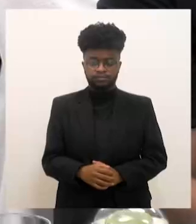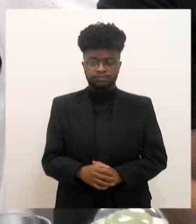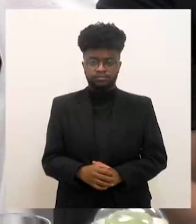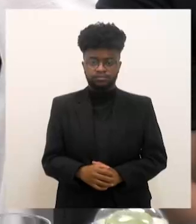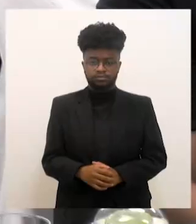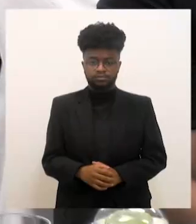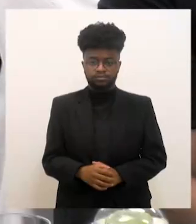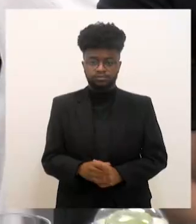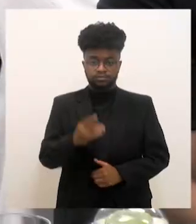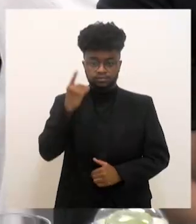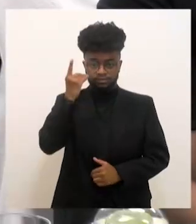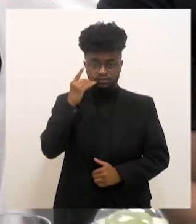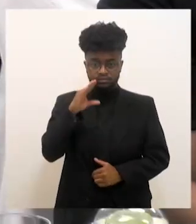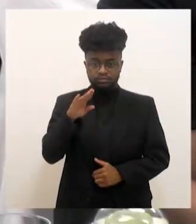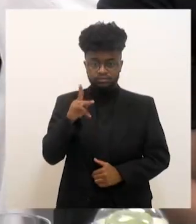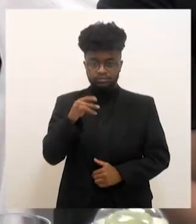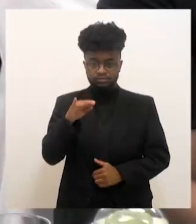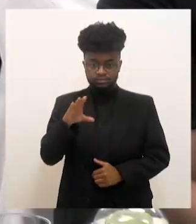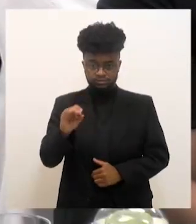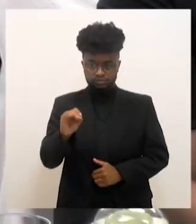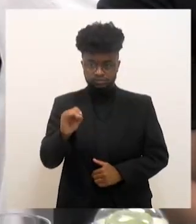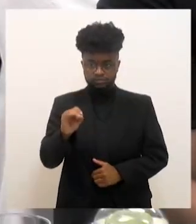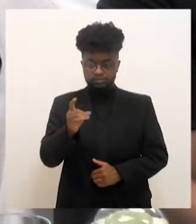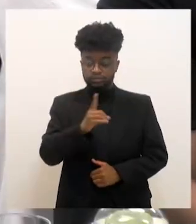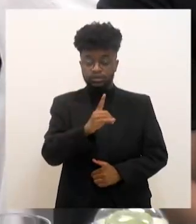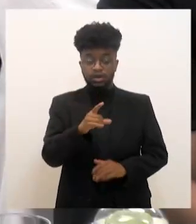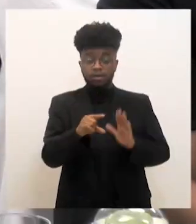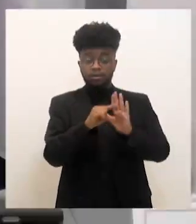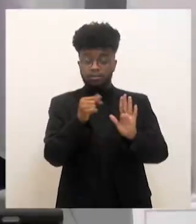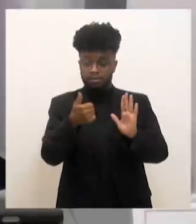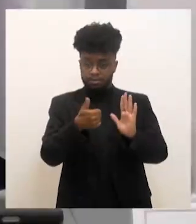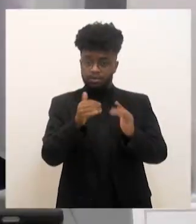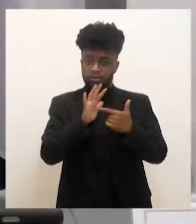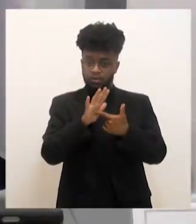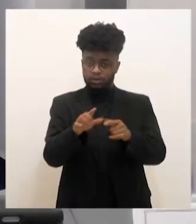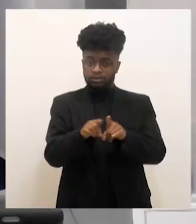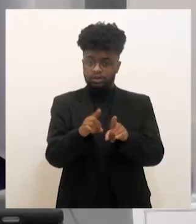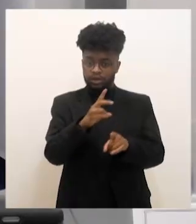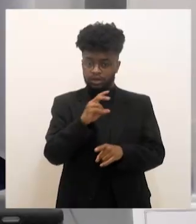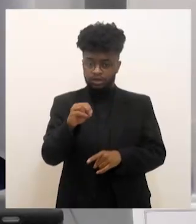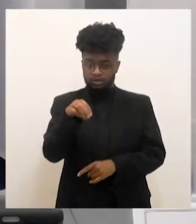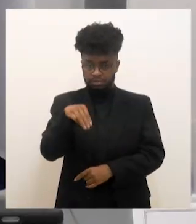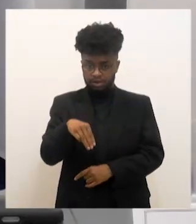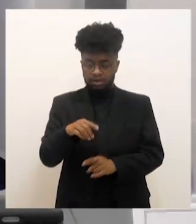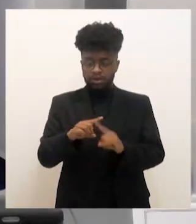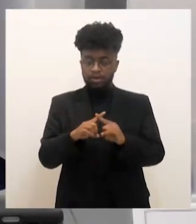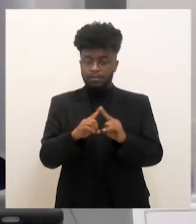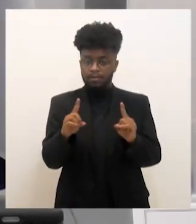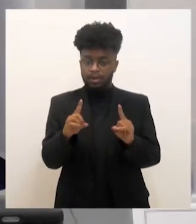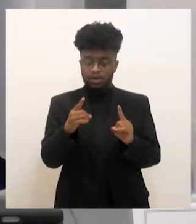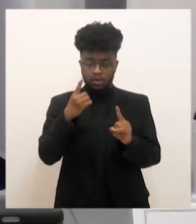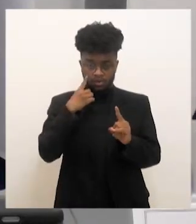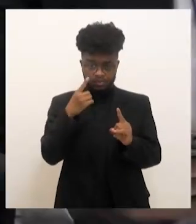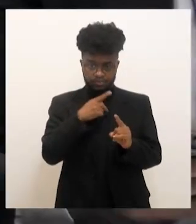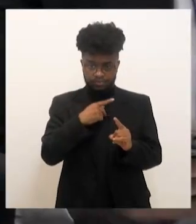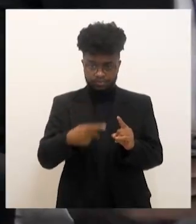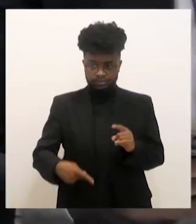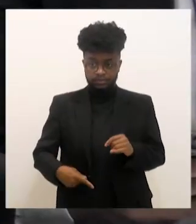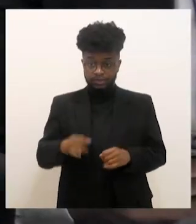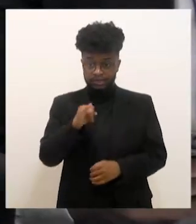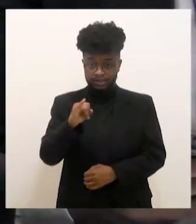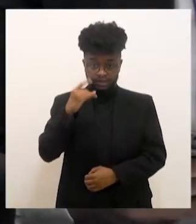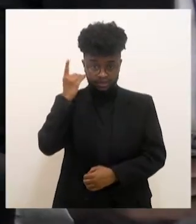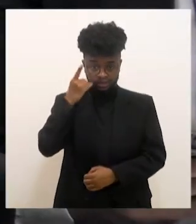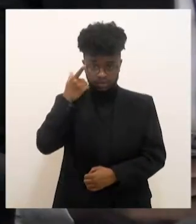O deputado Chico Machado já... Não, no parágrafo 1º diz também 500 metros. Mas se, presidente, se o deputado Luiz